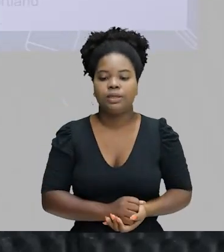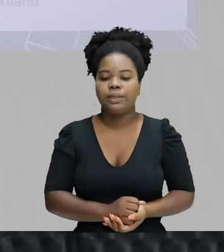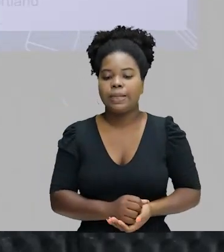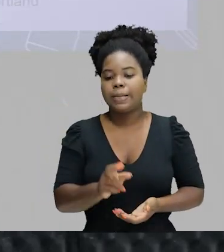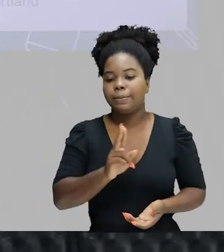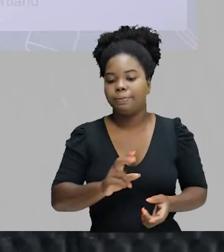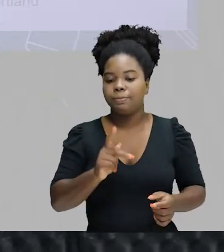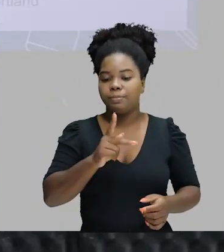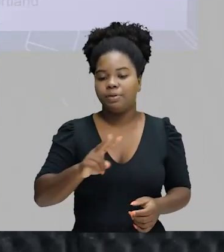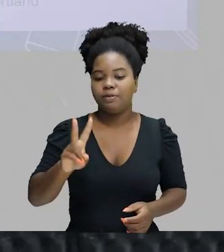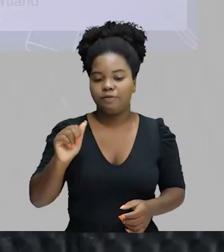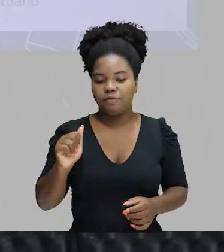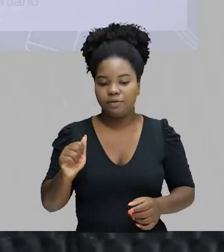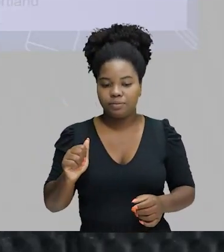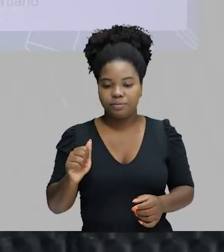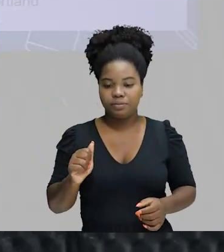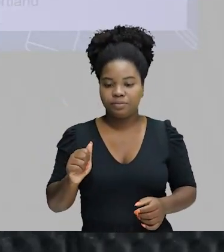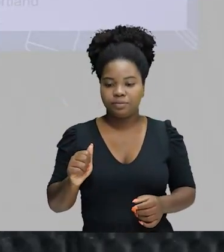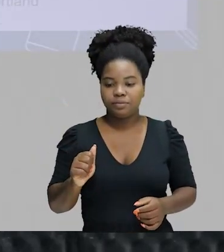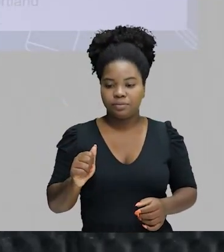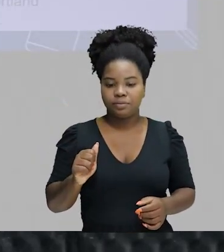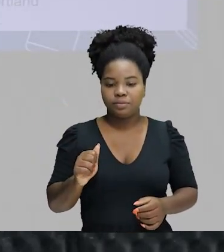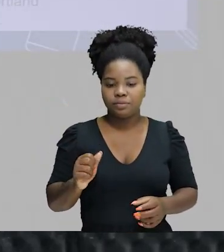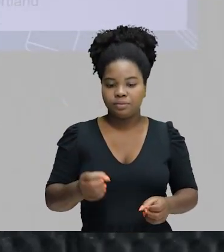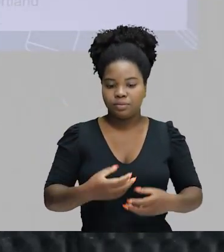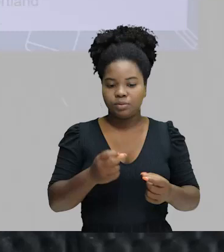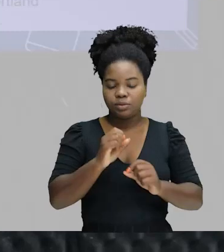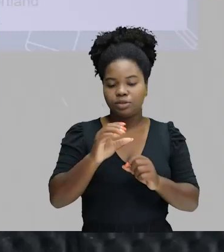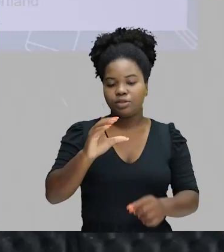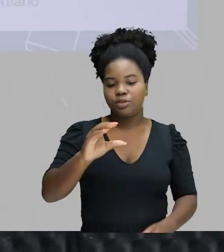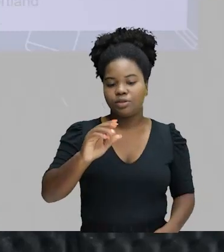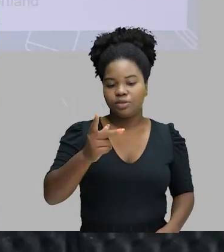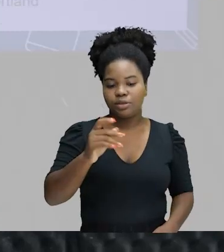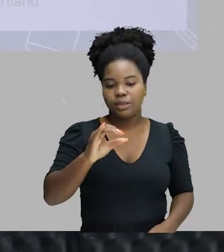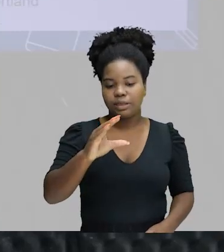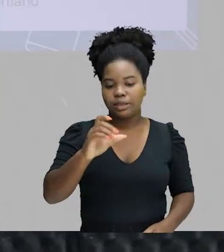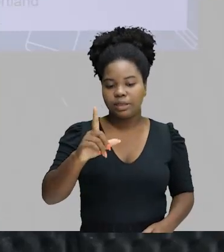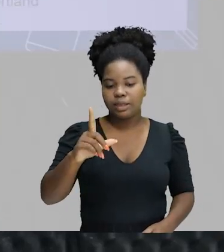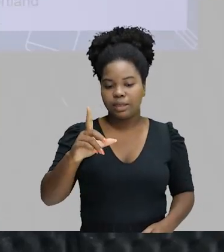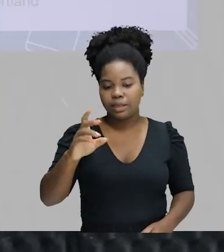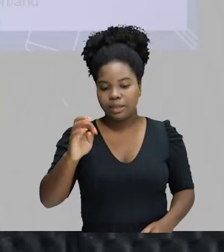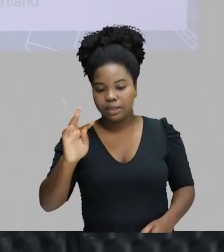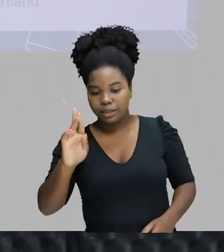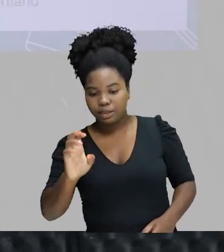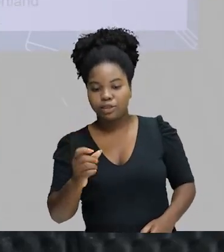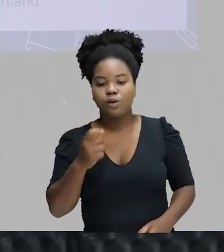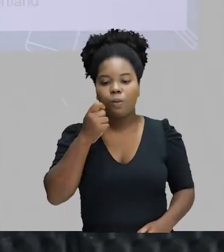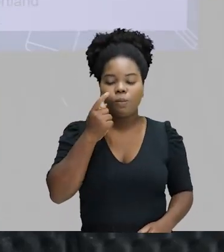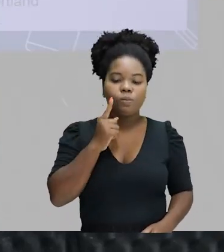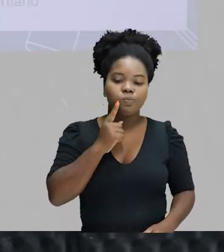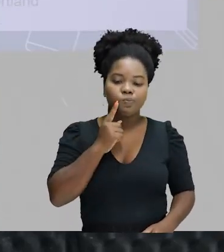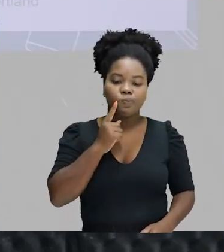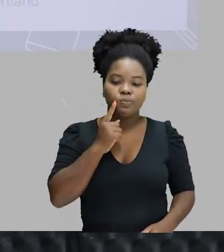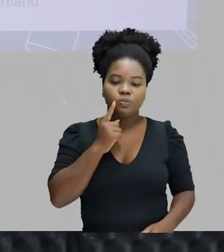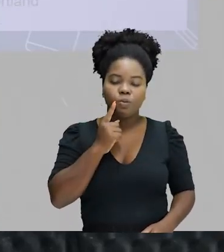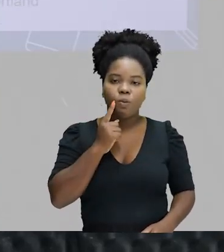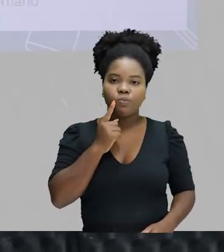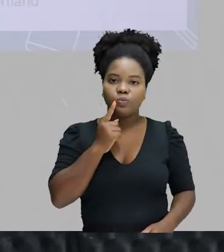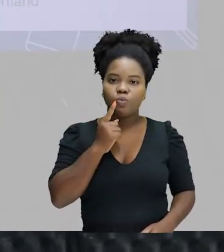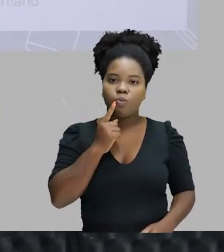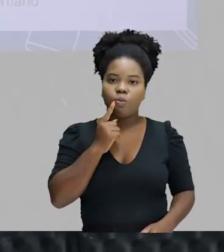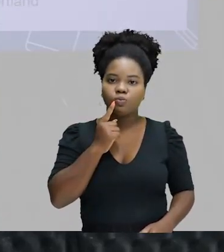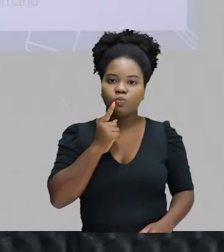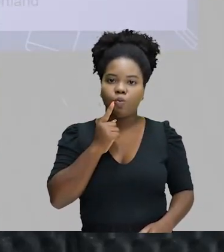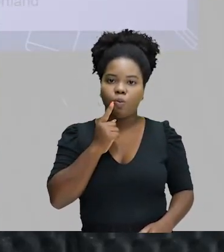seria o uso do PVA como um dos componentes para produzir o chiclete, Pois é, justamente aquele chiclete que você